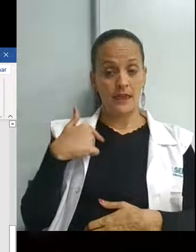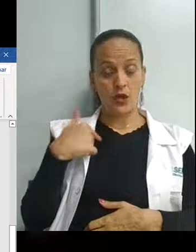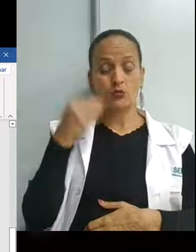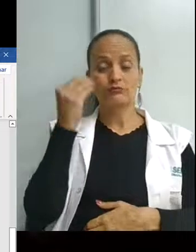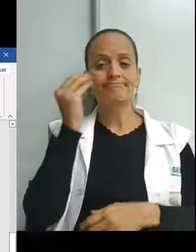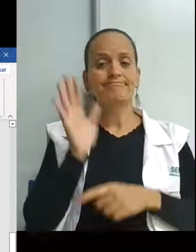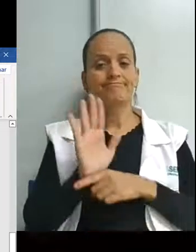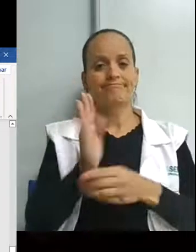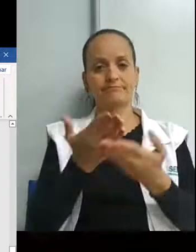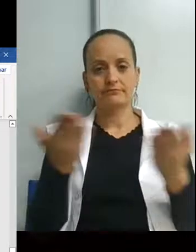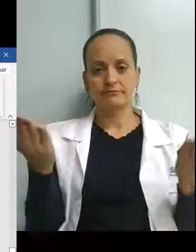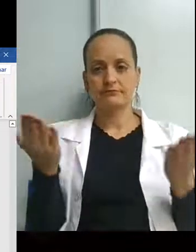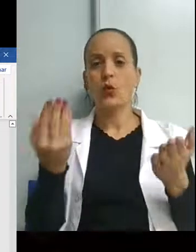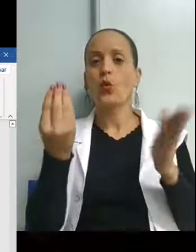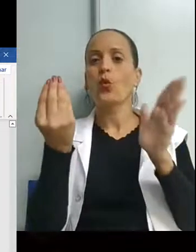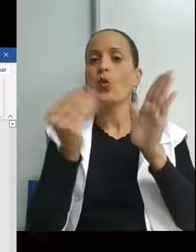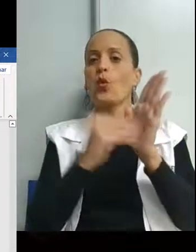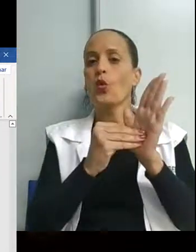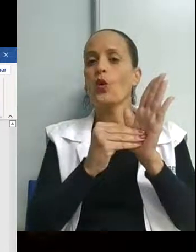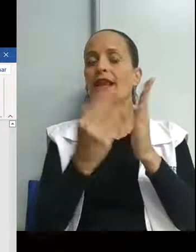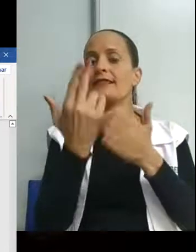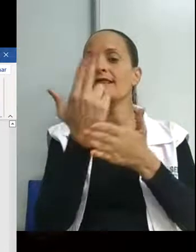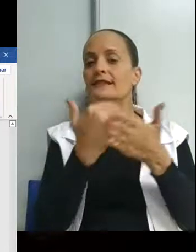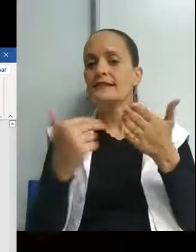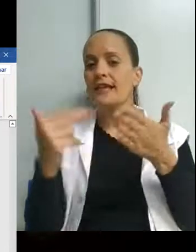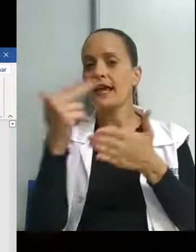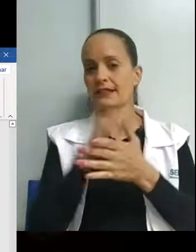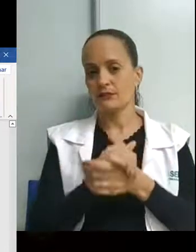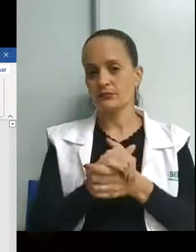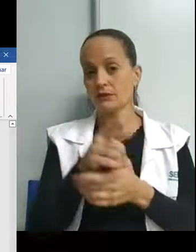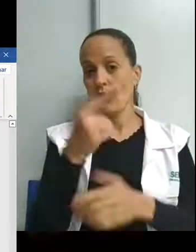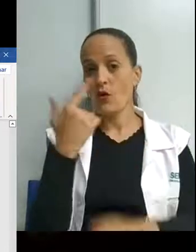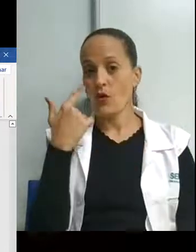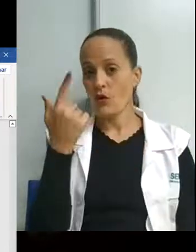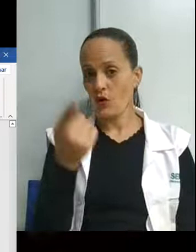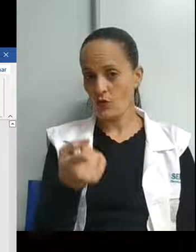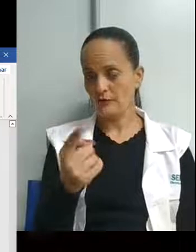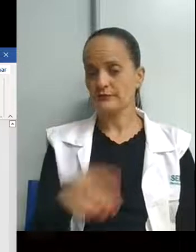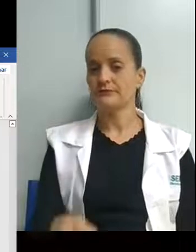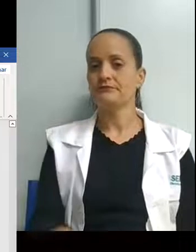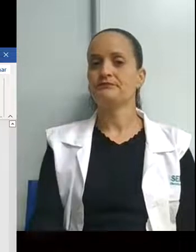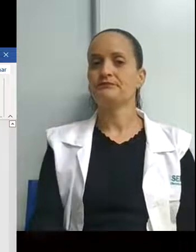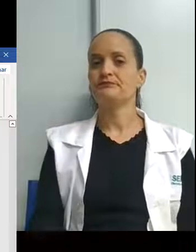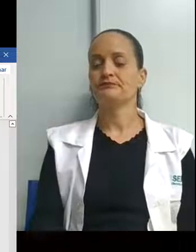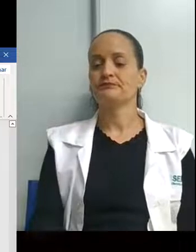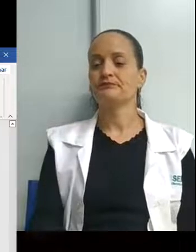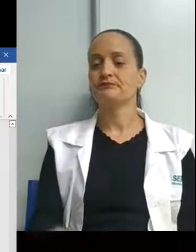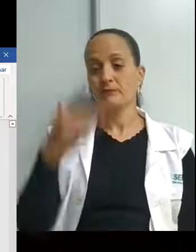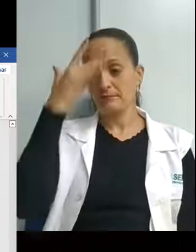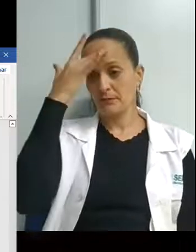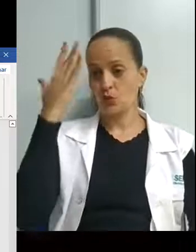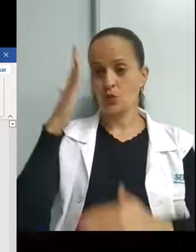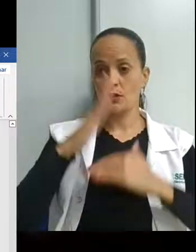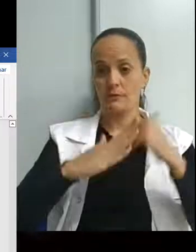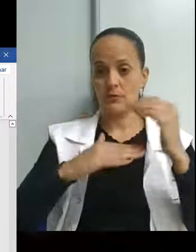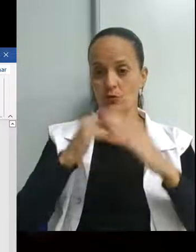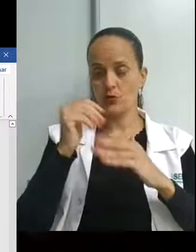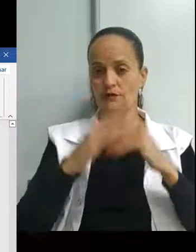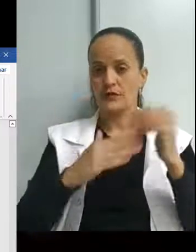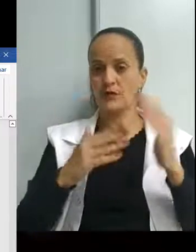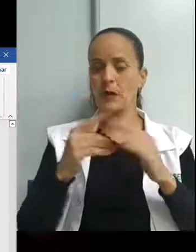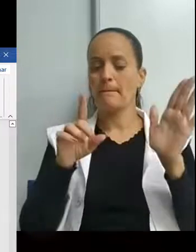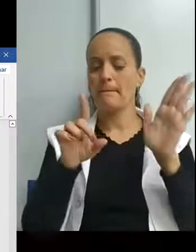vocês, né? Então, a primeira atividade aqui é essa aqui, ó. O eletricista quer que você lhe diga se pode